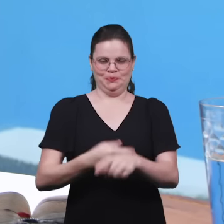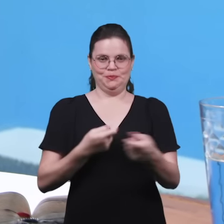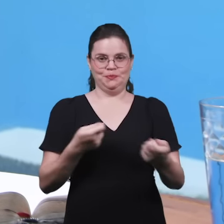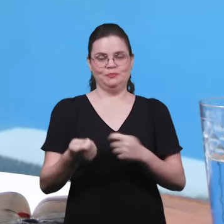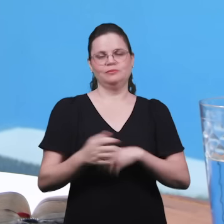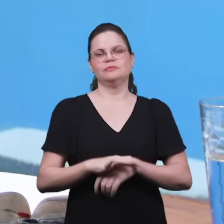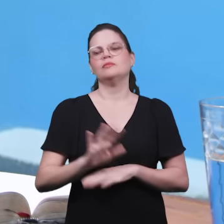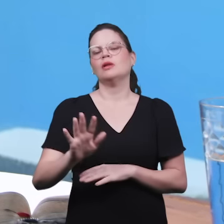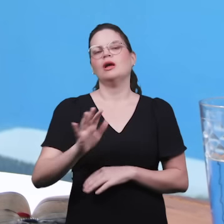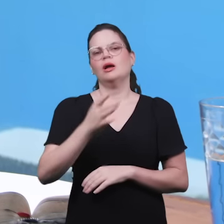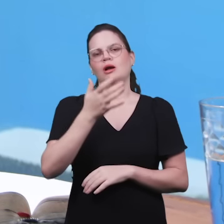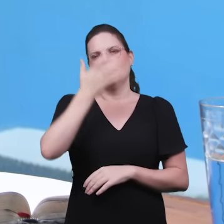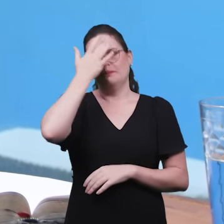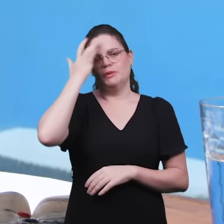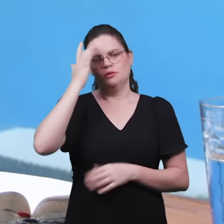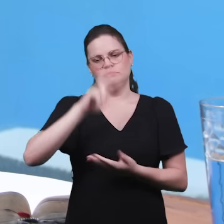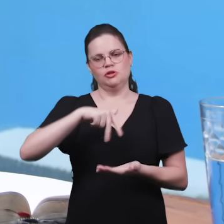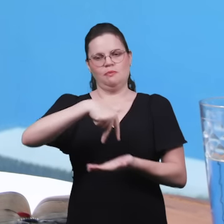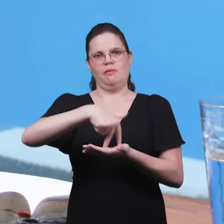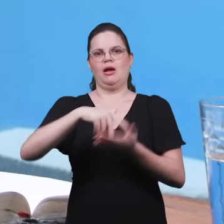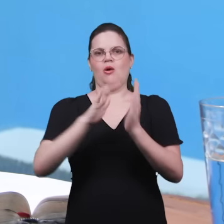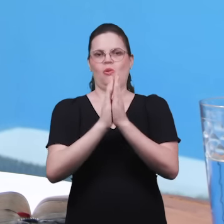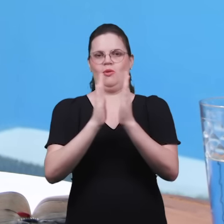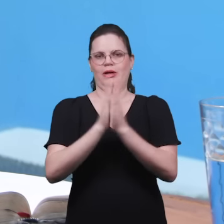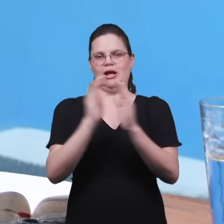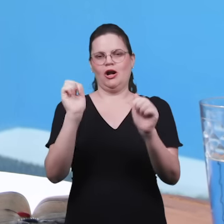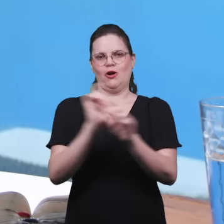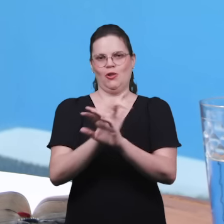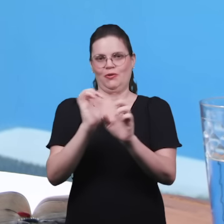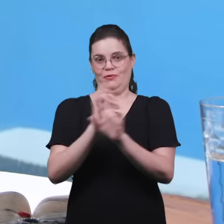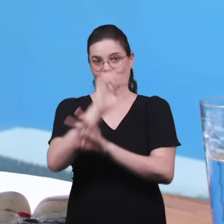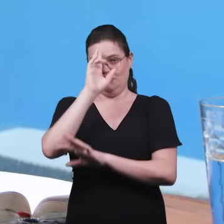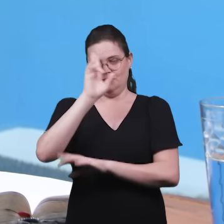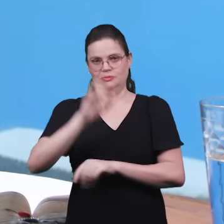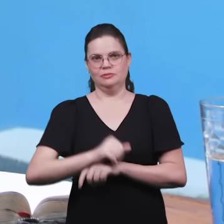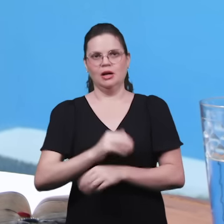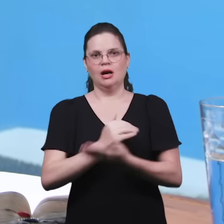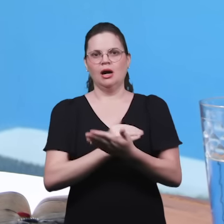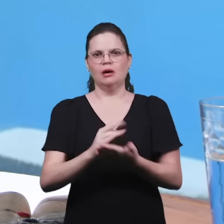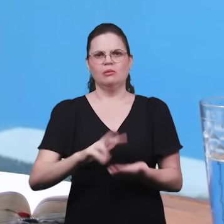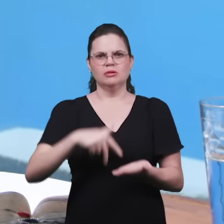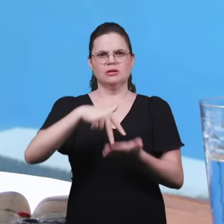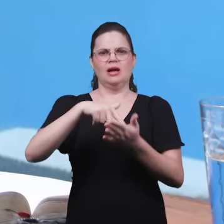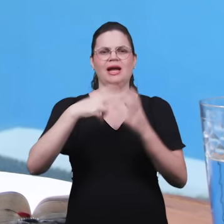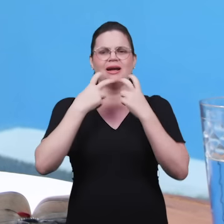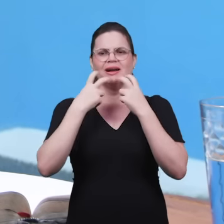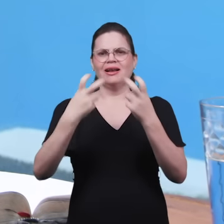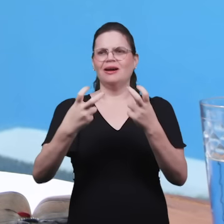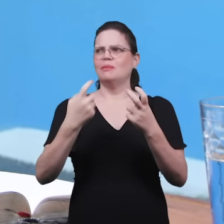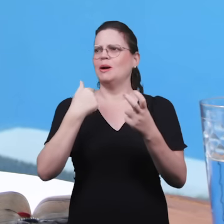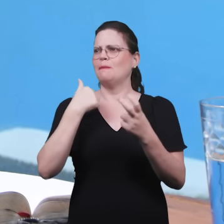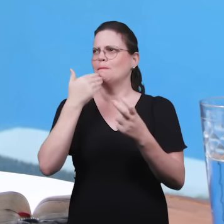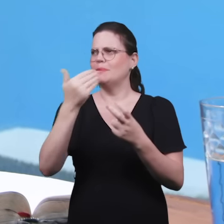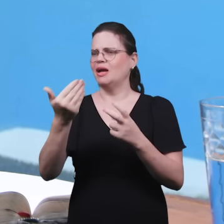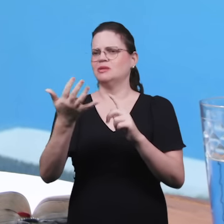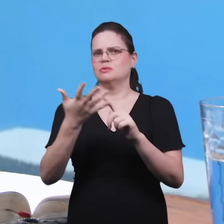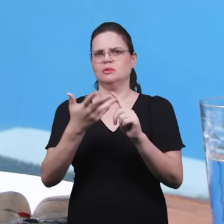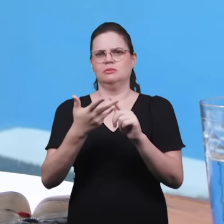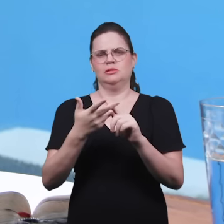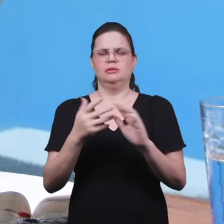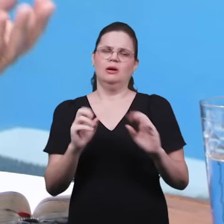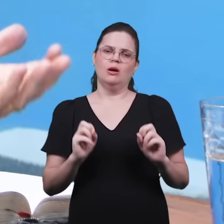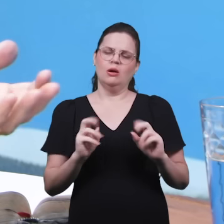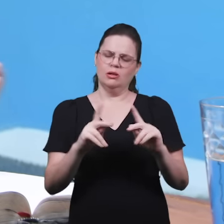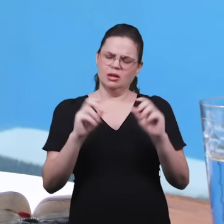e glorificar o nome do Senhor, né? Aí a pessoa levanta e começa a clamar, Senhor, eu peço por isso, eu peço por aquilo. Tudo bem,